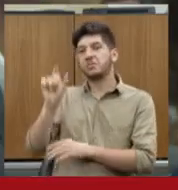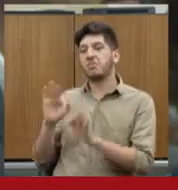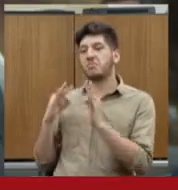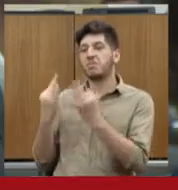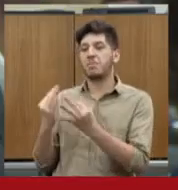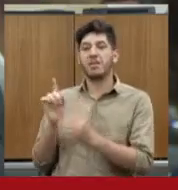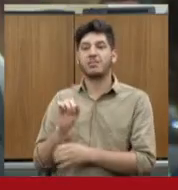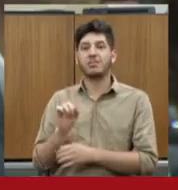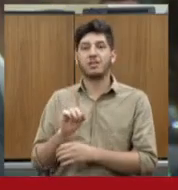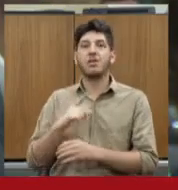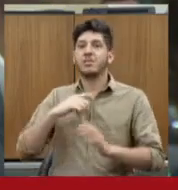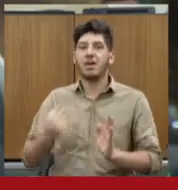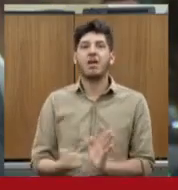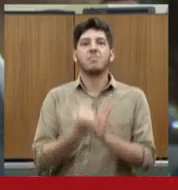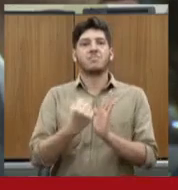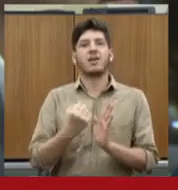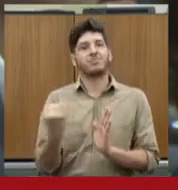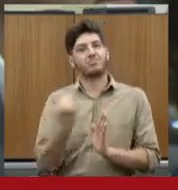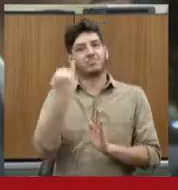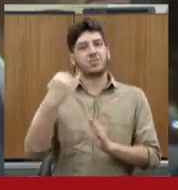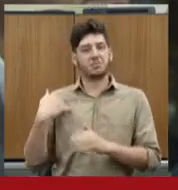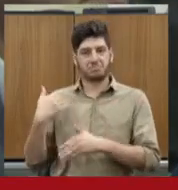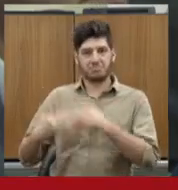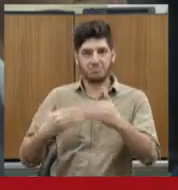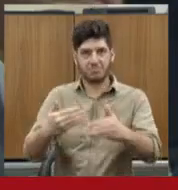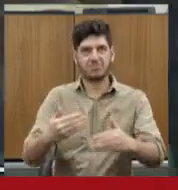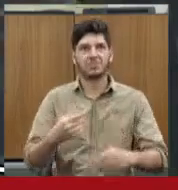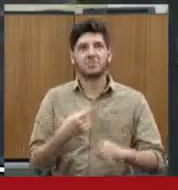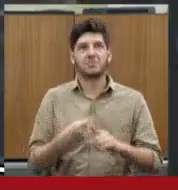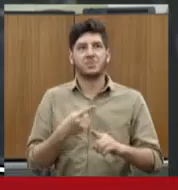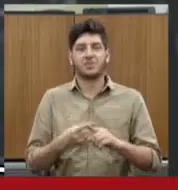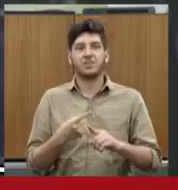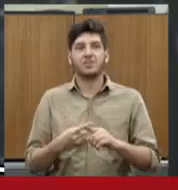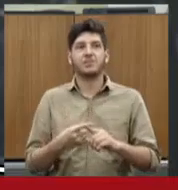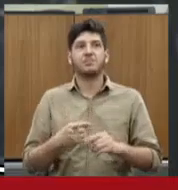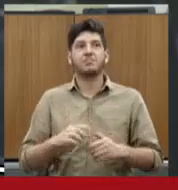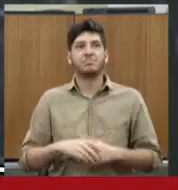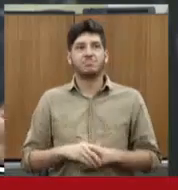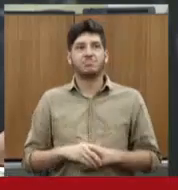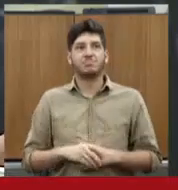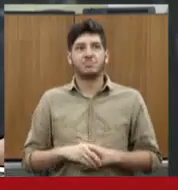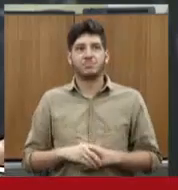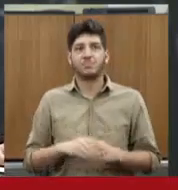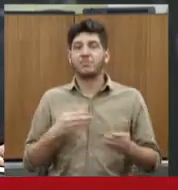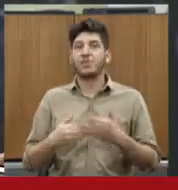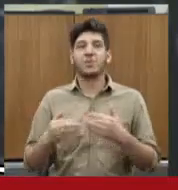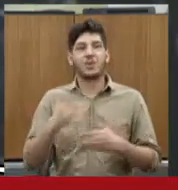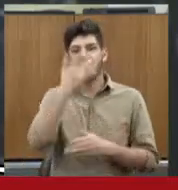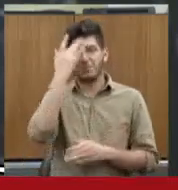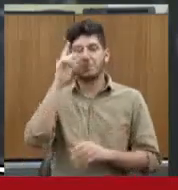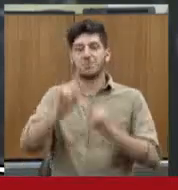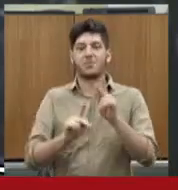é propriedade da pátria. De modo que esse agradecimento qualquer brasileiro poderia fazer.